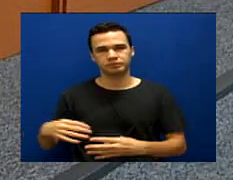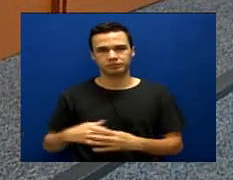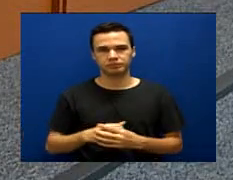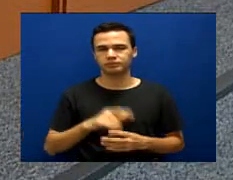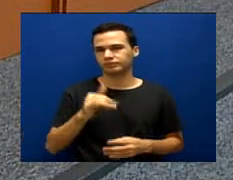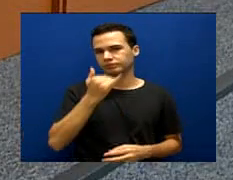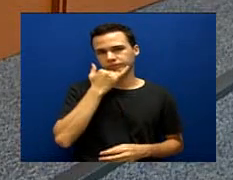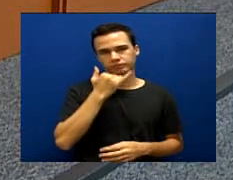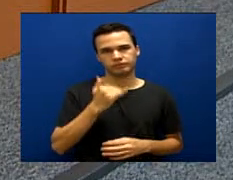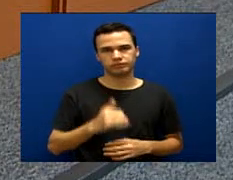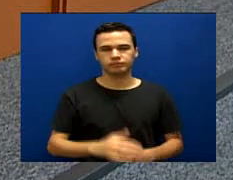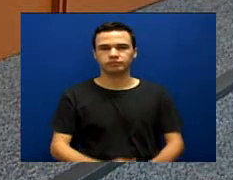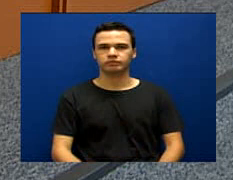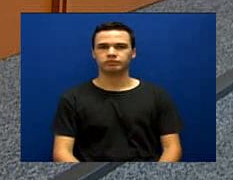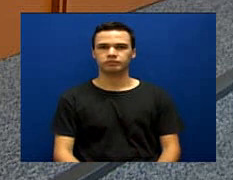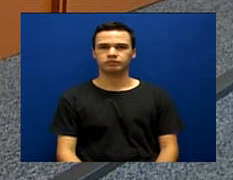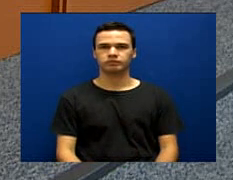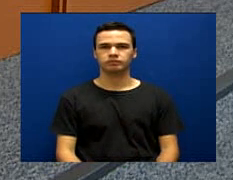desculpe, pois não.